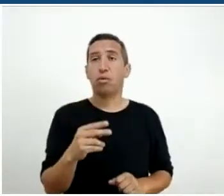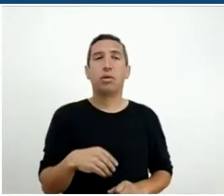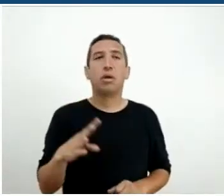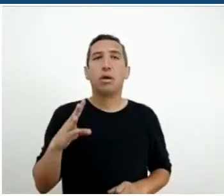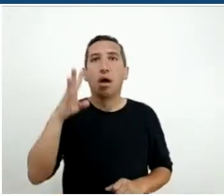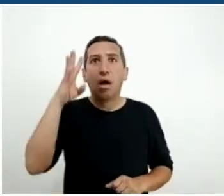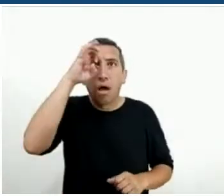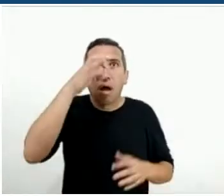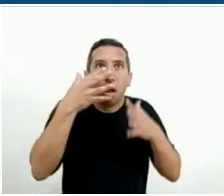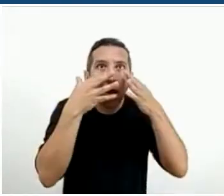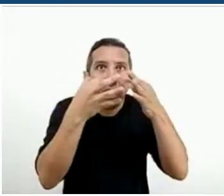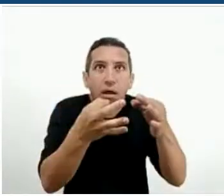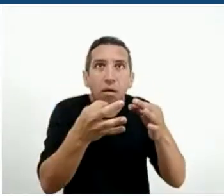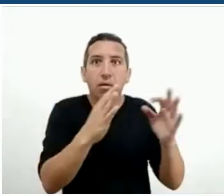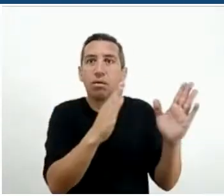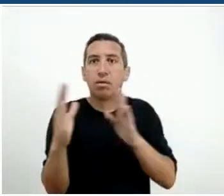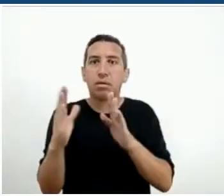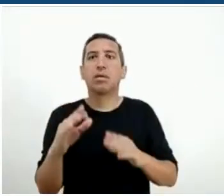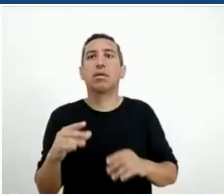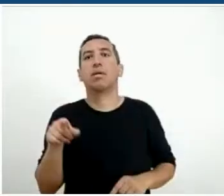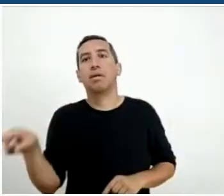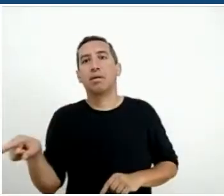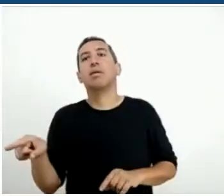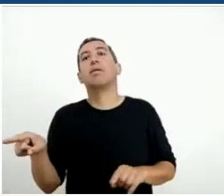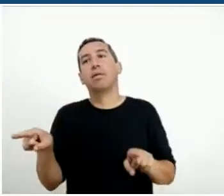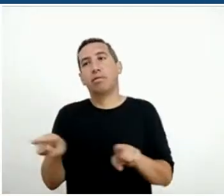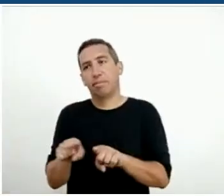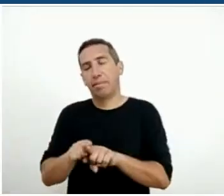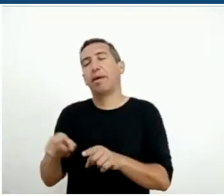indivíduos com TEA é a forma desatenta. Tá?